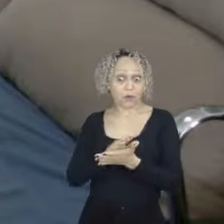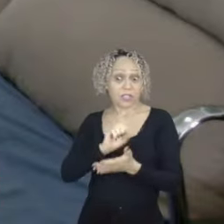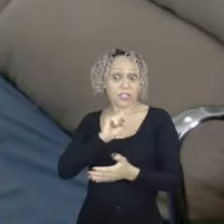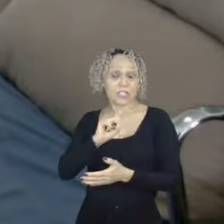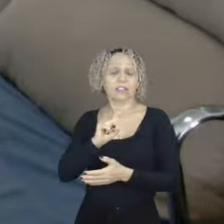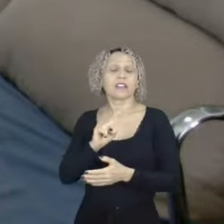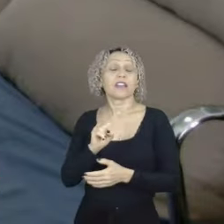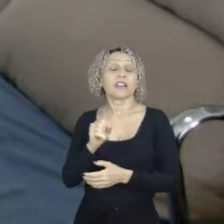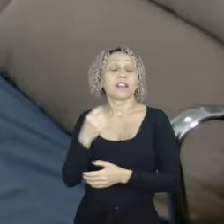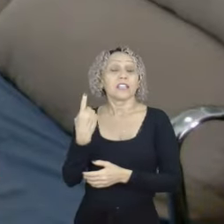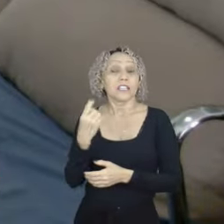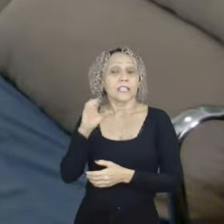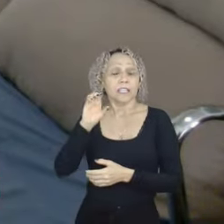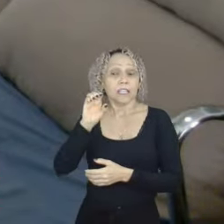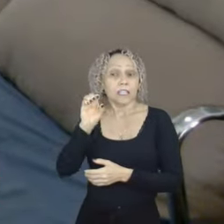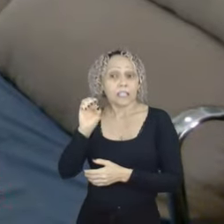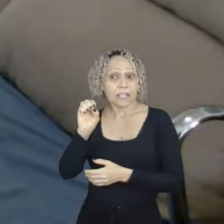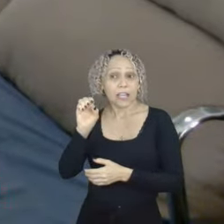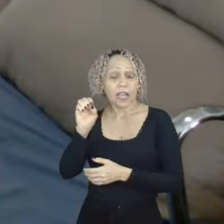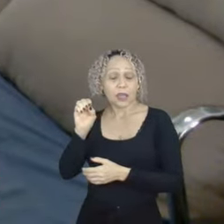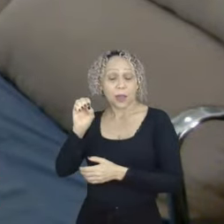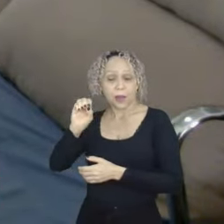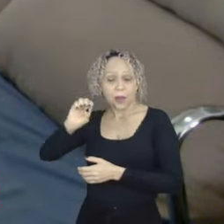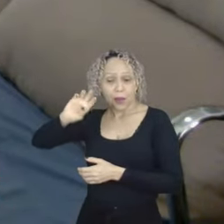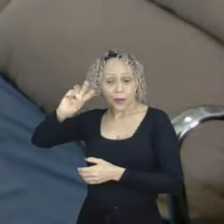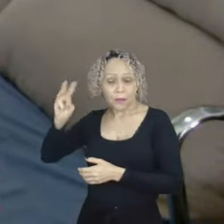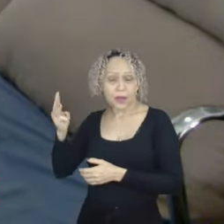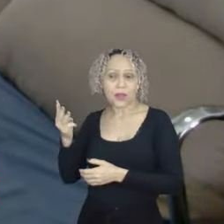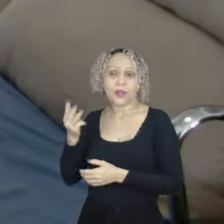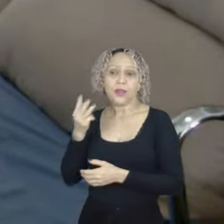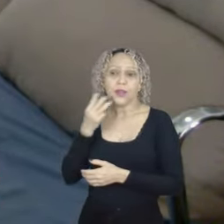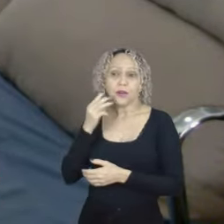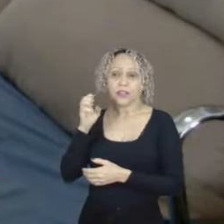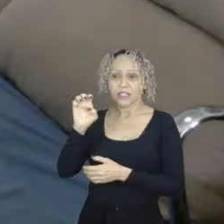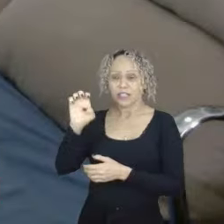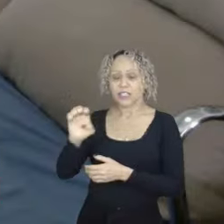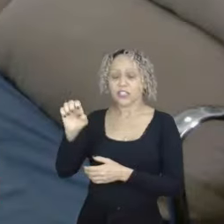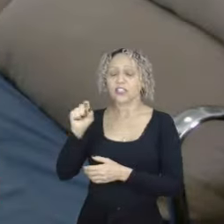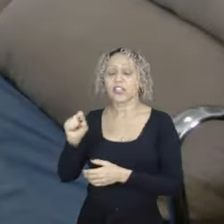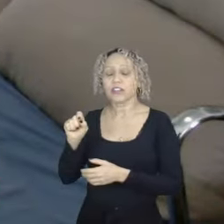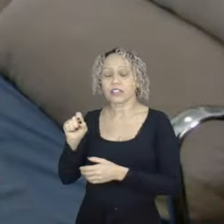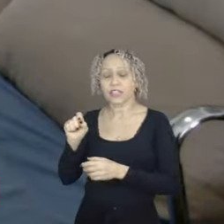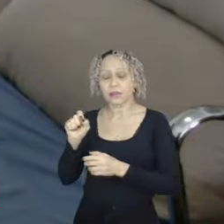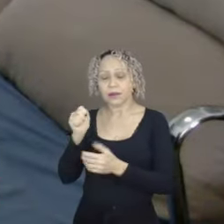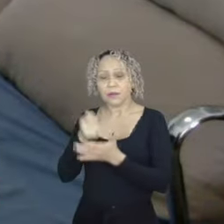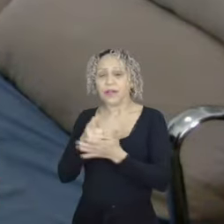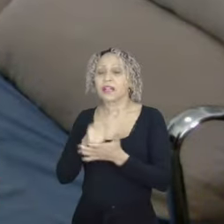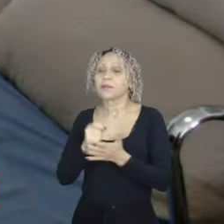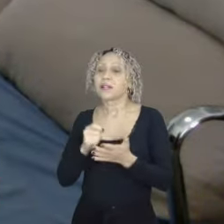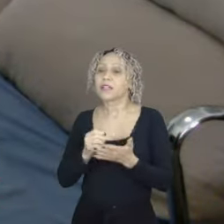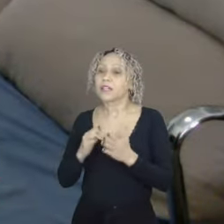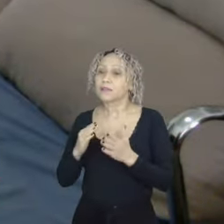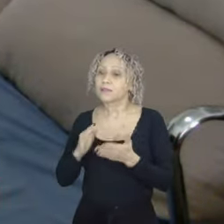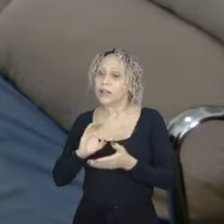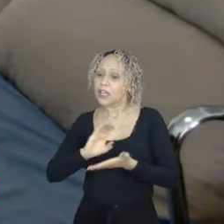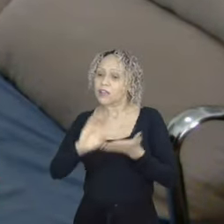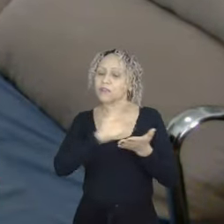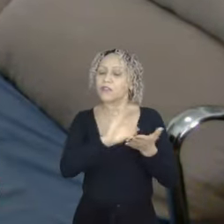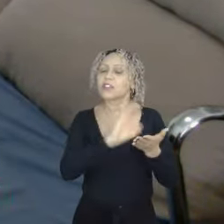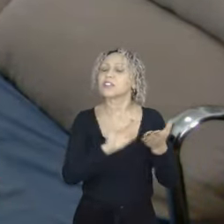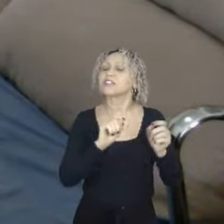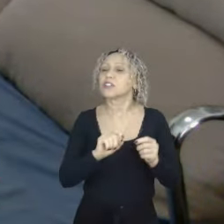ano para medidas de combate às mudanças climáticas e adaptação, além de ações voltadas para mitigar aí os